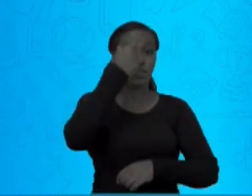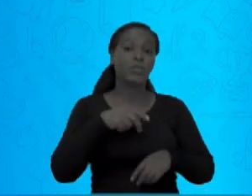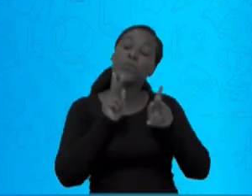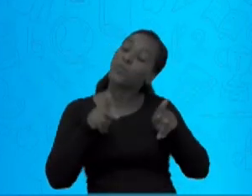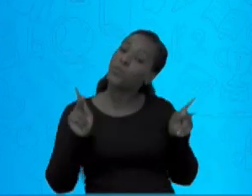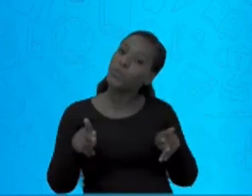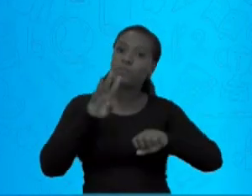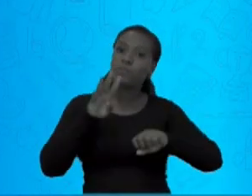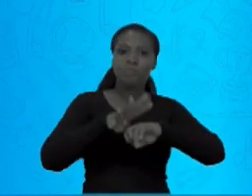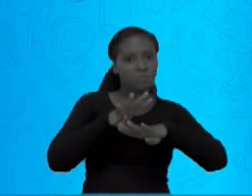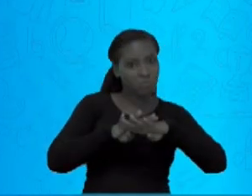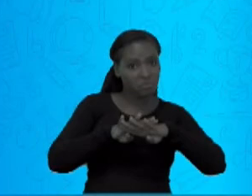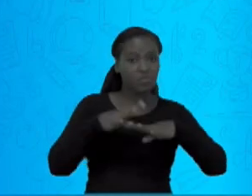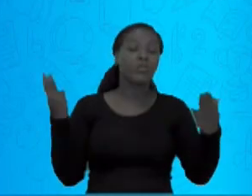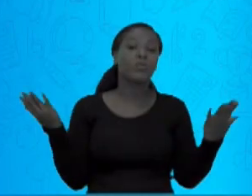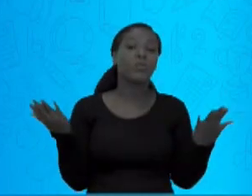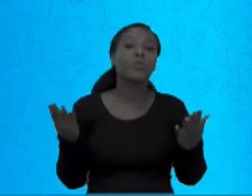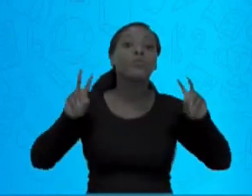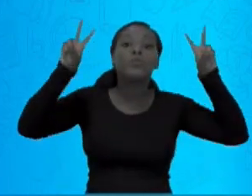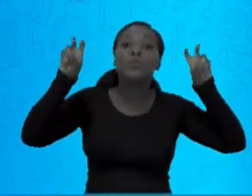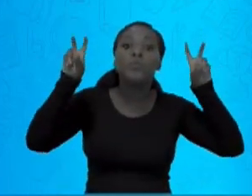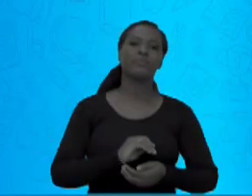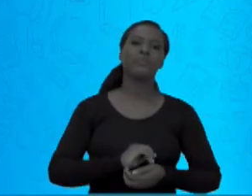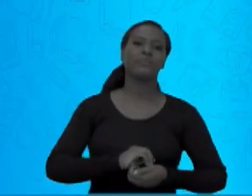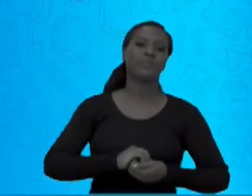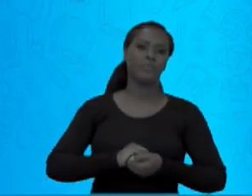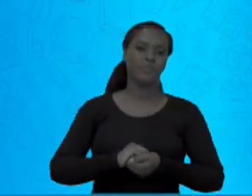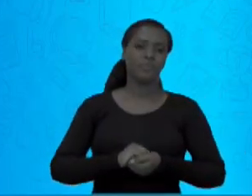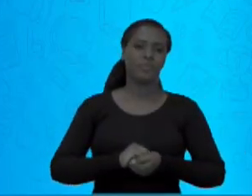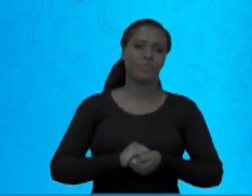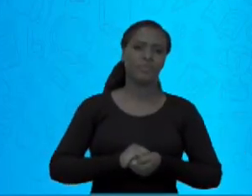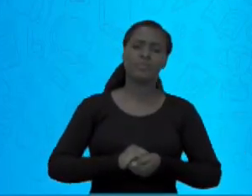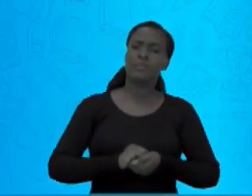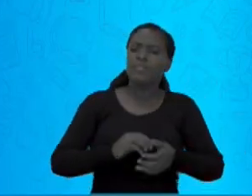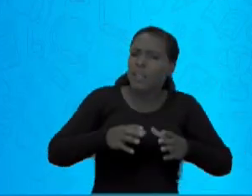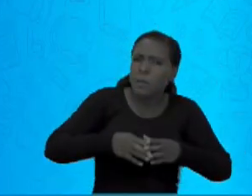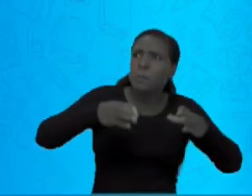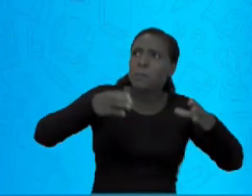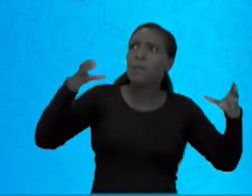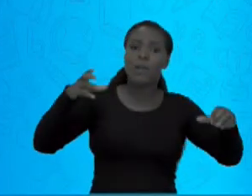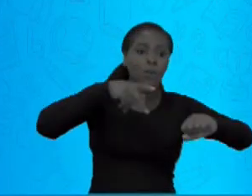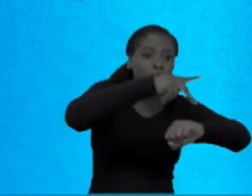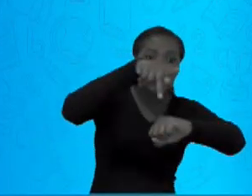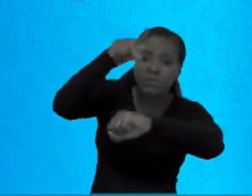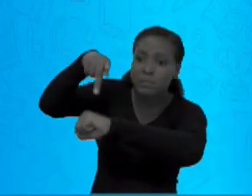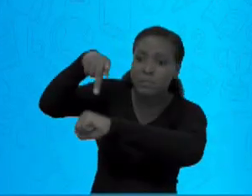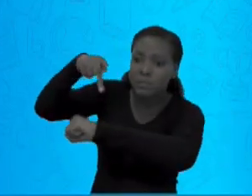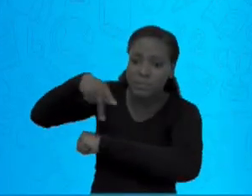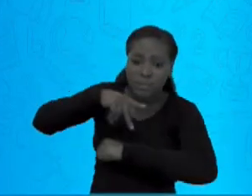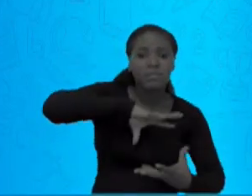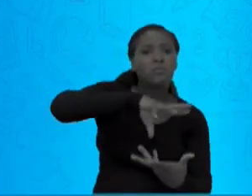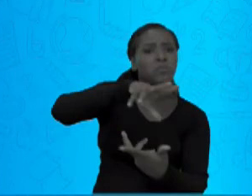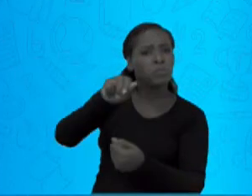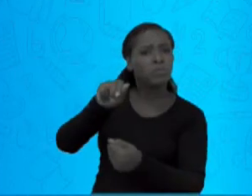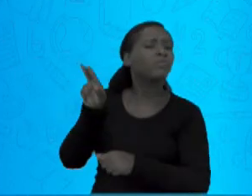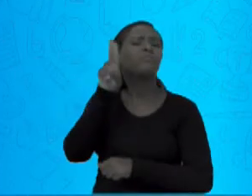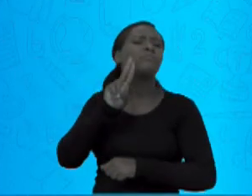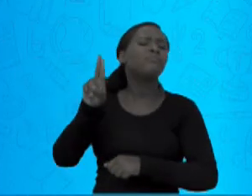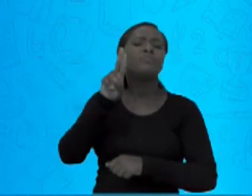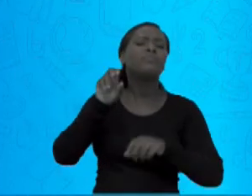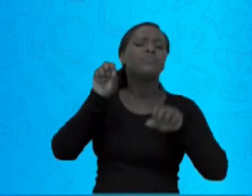o sistema de numeração decimal. A maioria dos países utilizam esse sistema